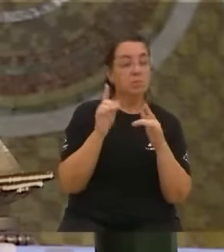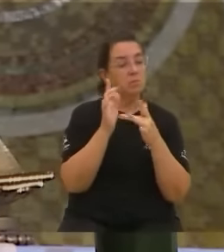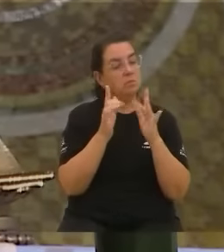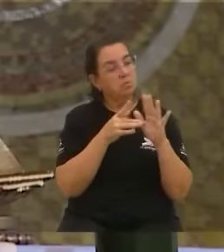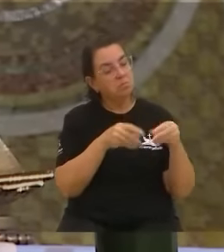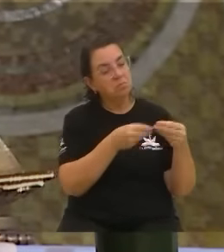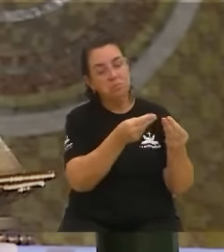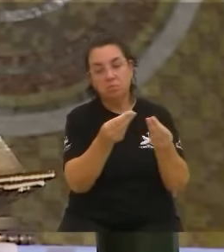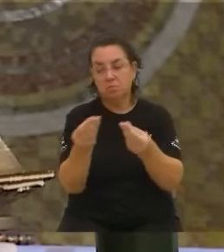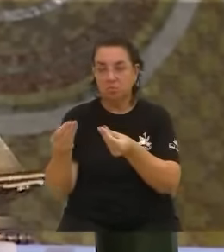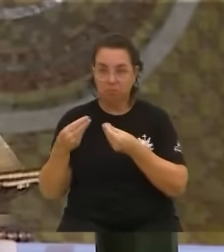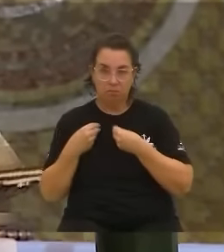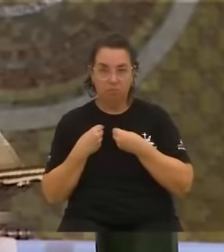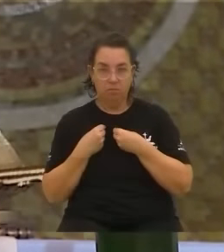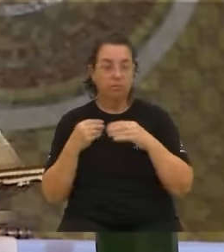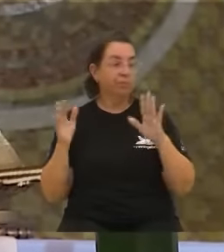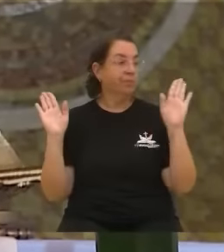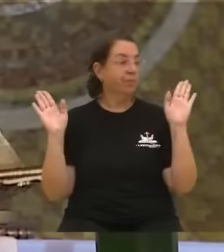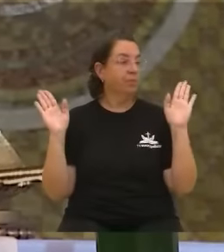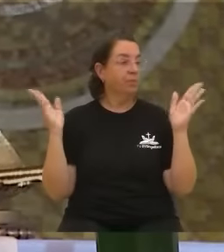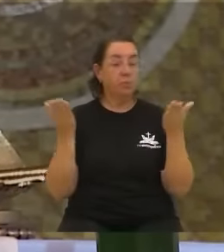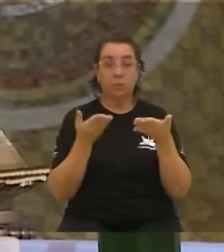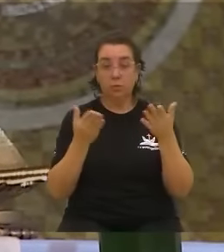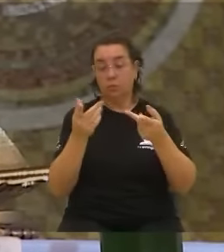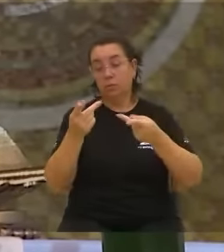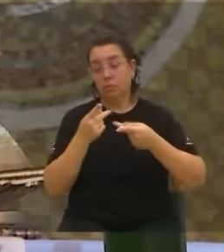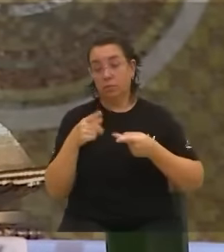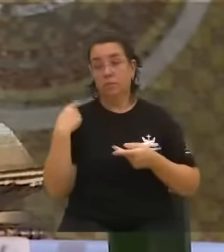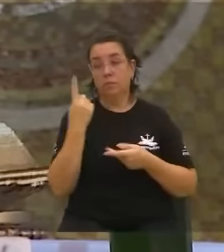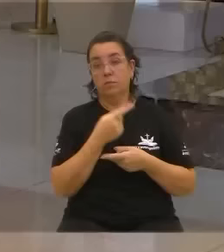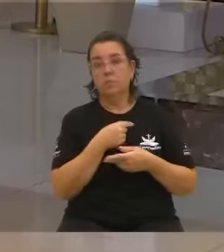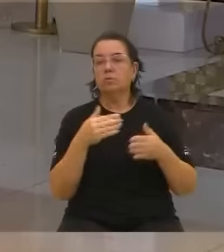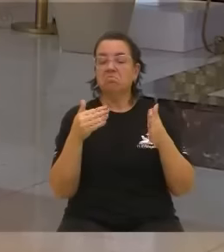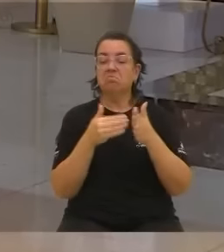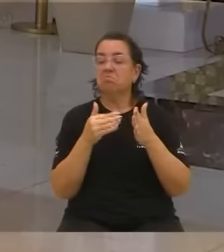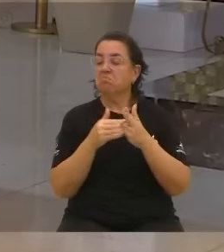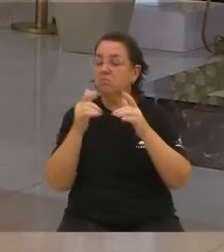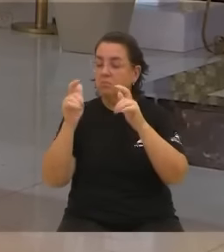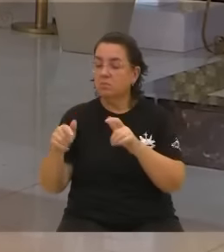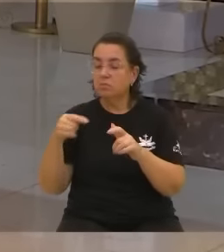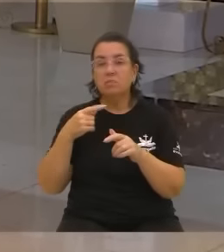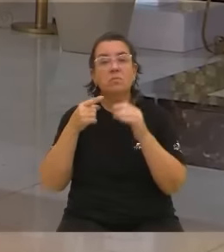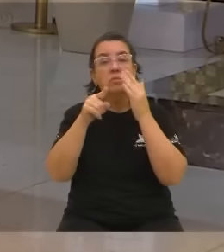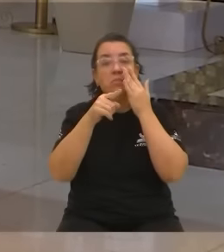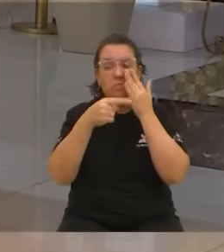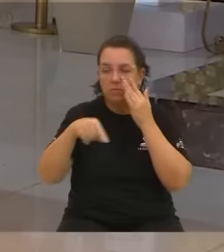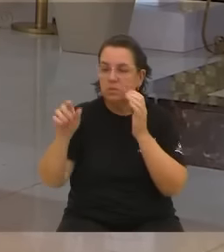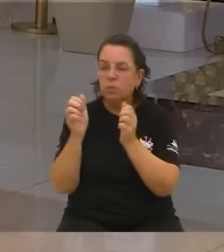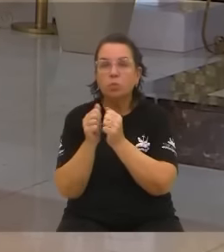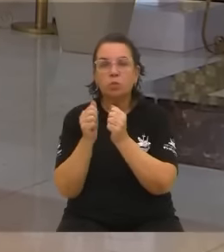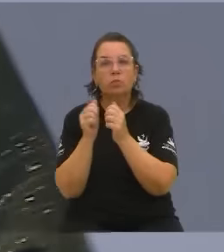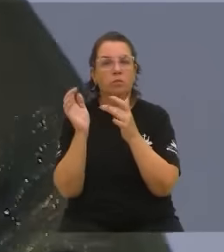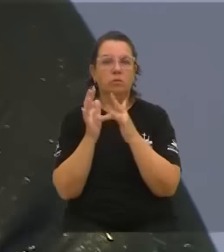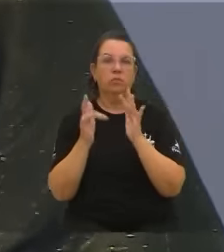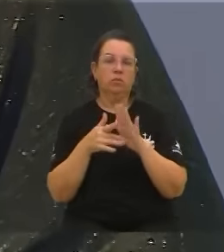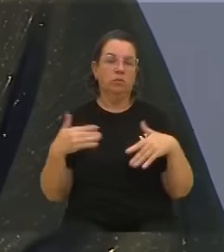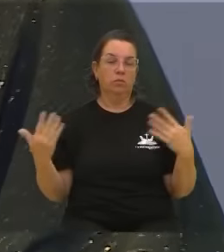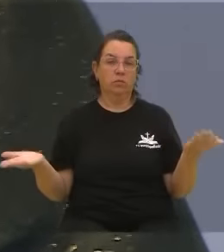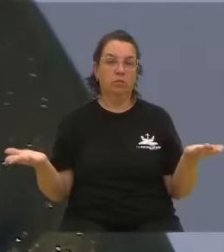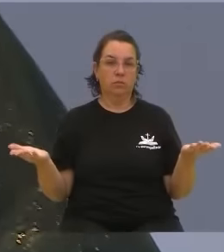ofereceria. Meus irmãos, hoje é um convite. Até onde você vai por Jesus Cristo?